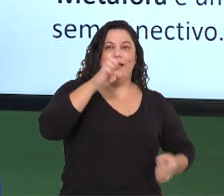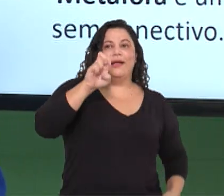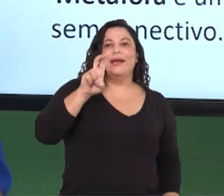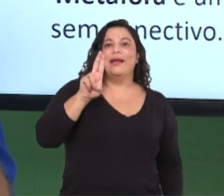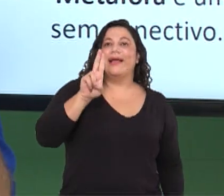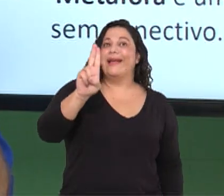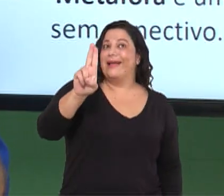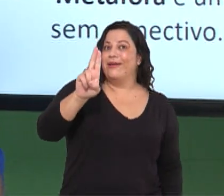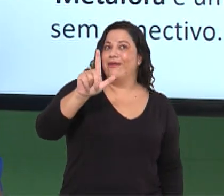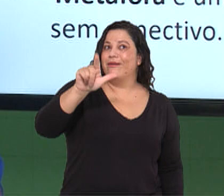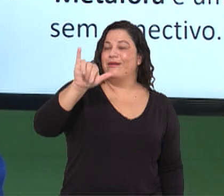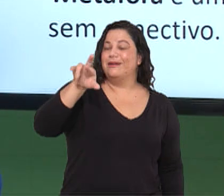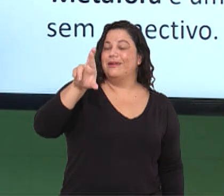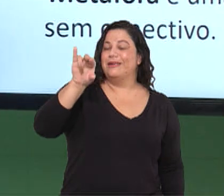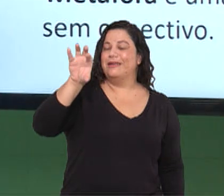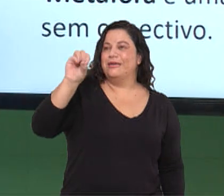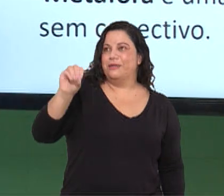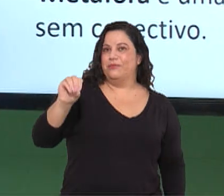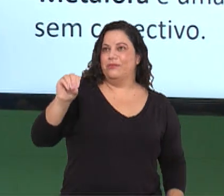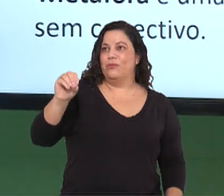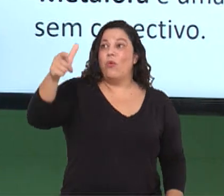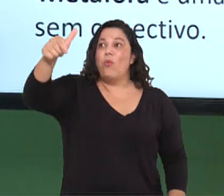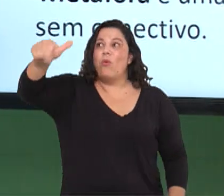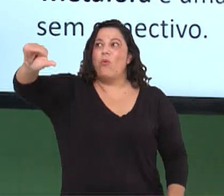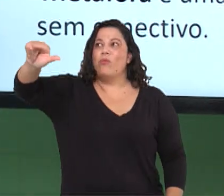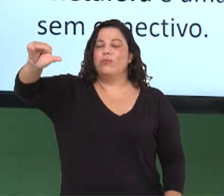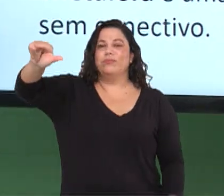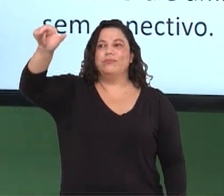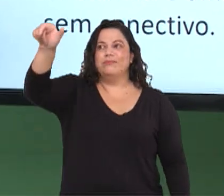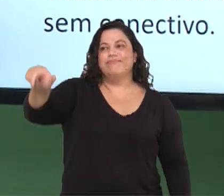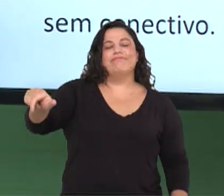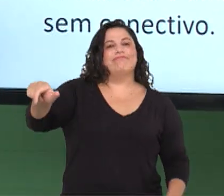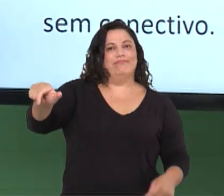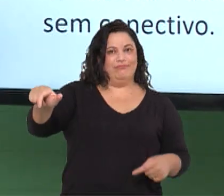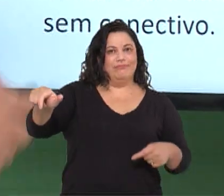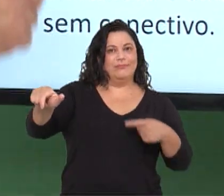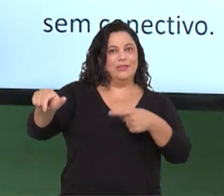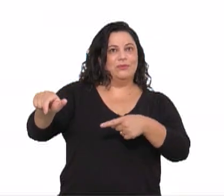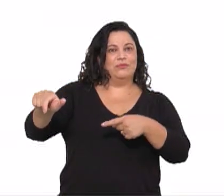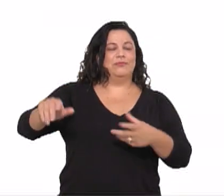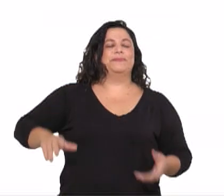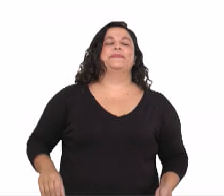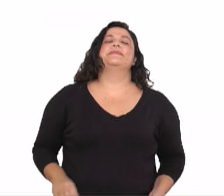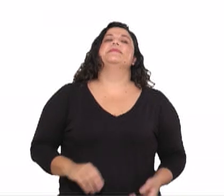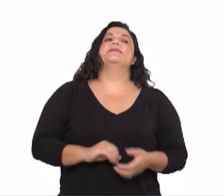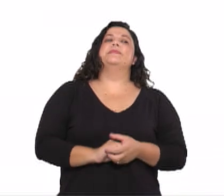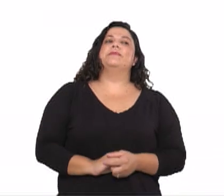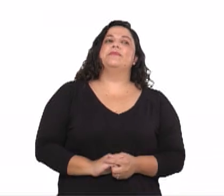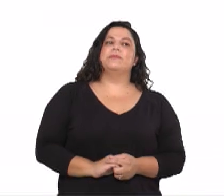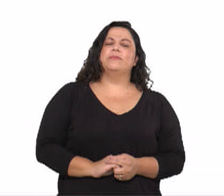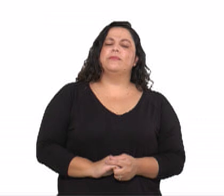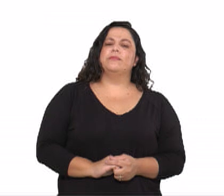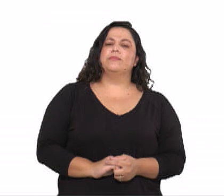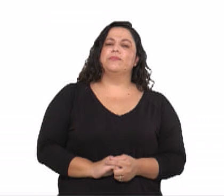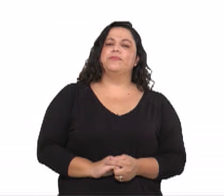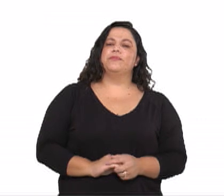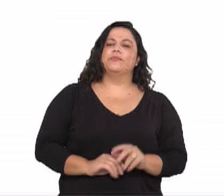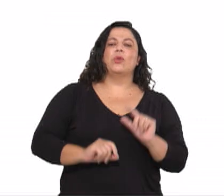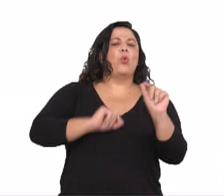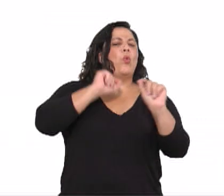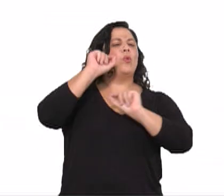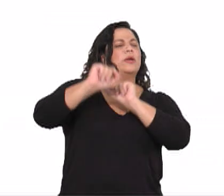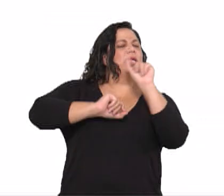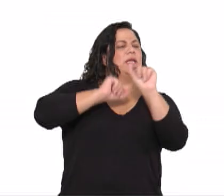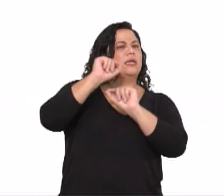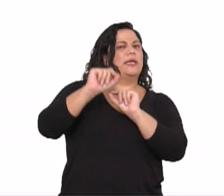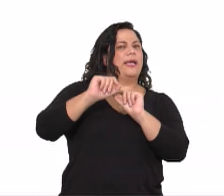é a voz de uma outra pessoa que está naquele poema. Isso é importante lembrar. O que é uma